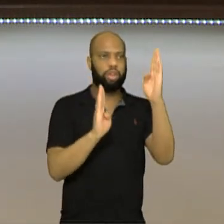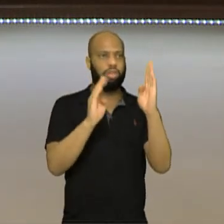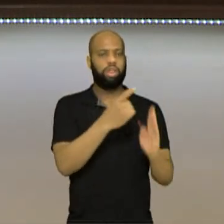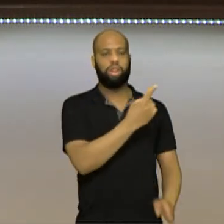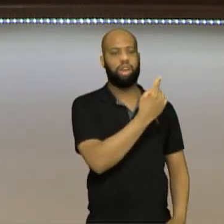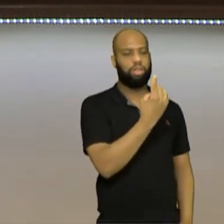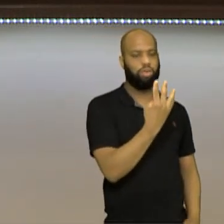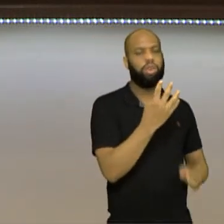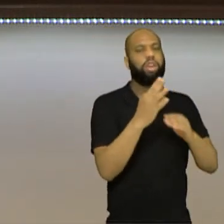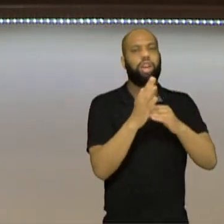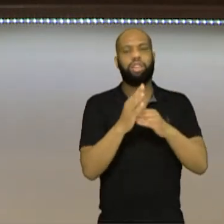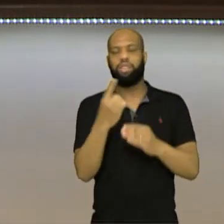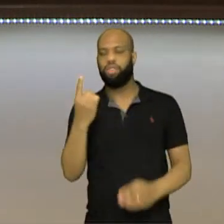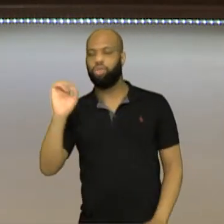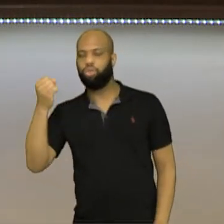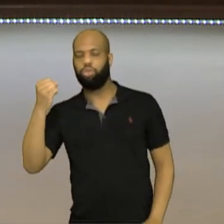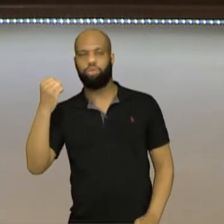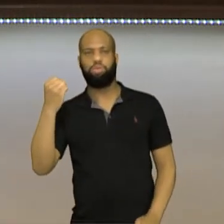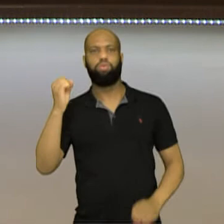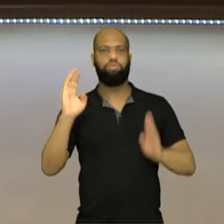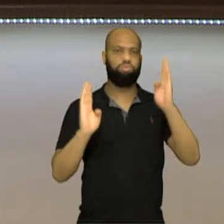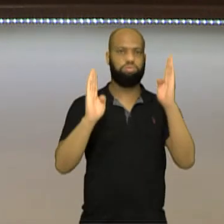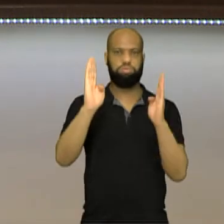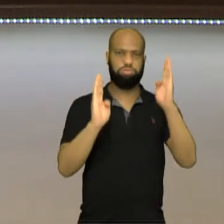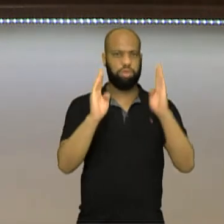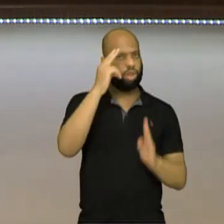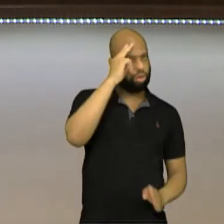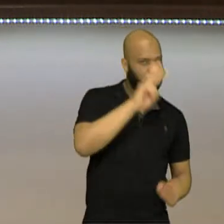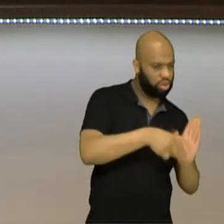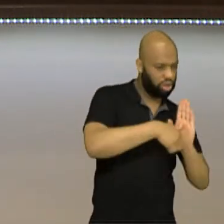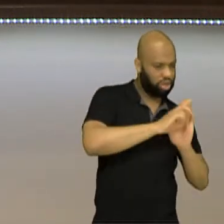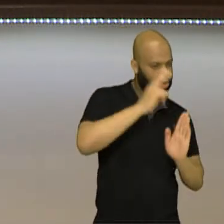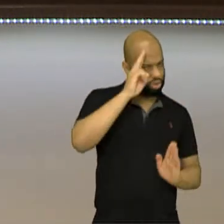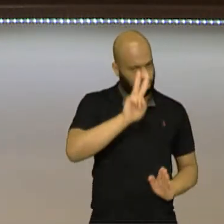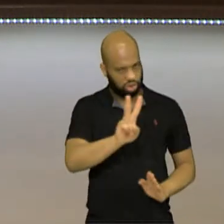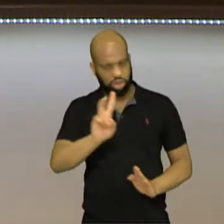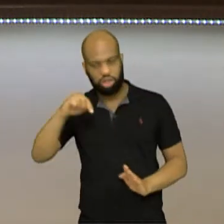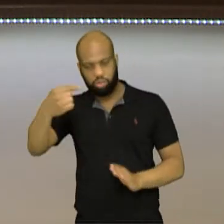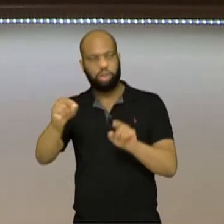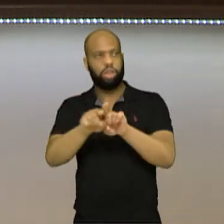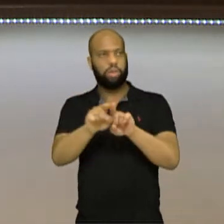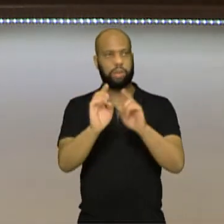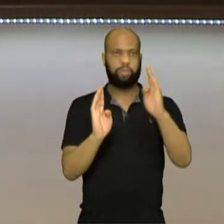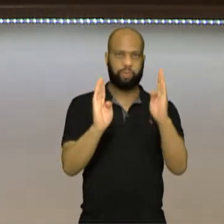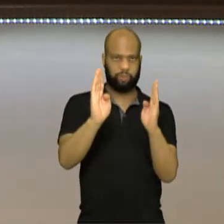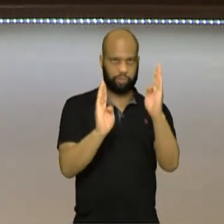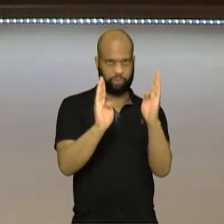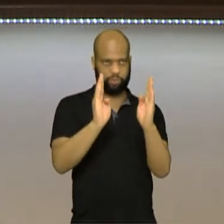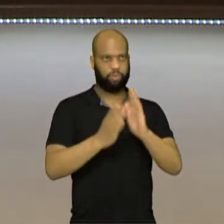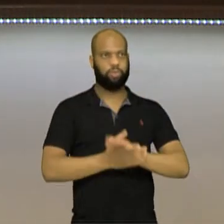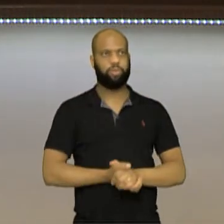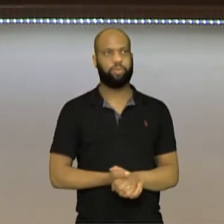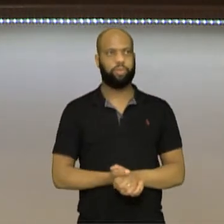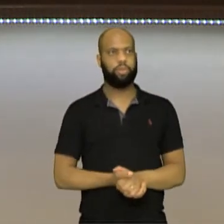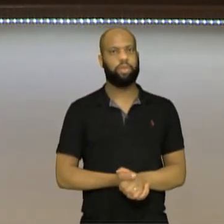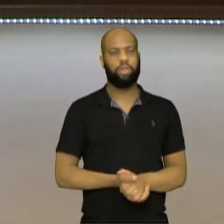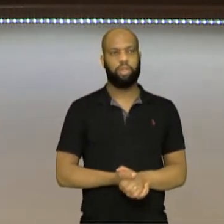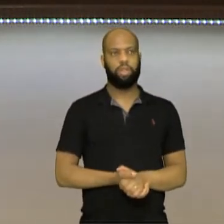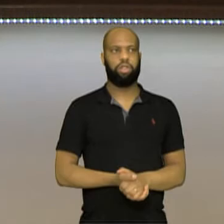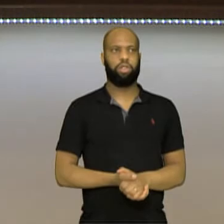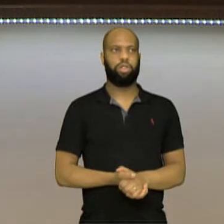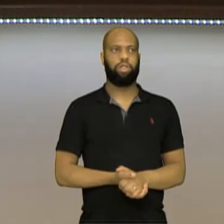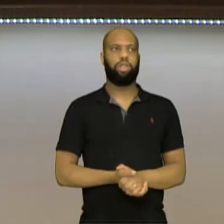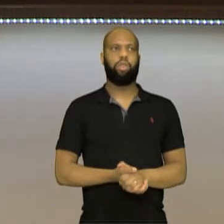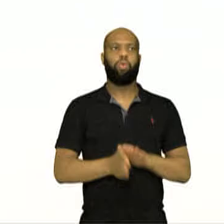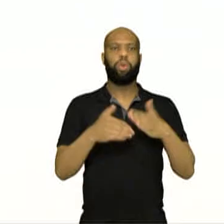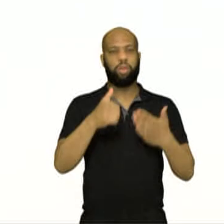vamos chamar de margem de erro ali, 2 dias antes, 2 dias depois, então do dia 14 ao dia 18, né?